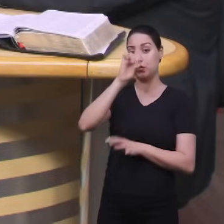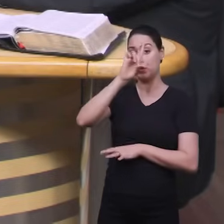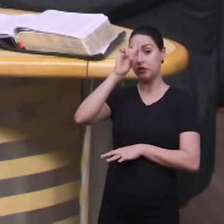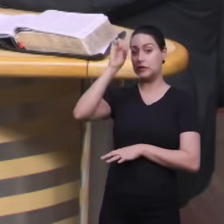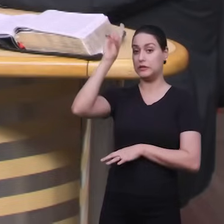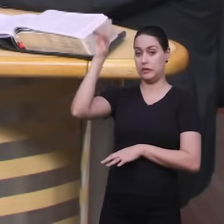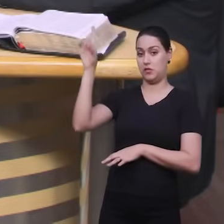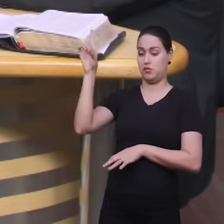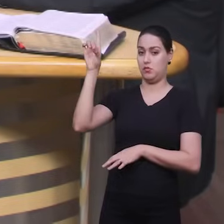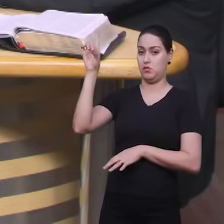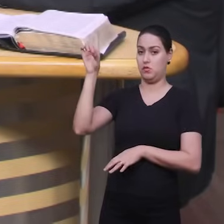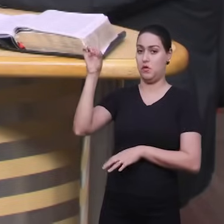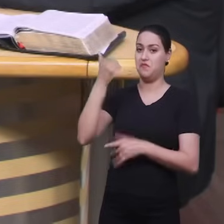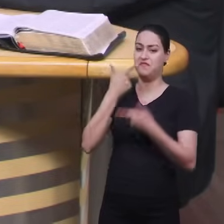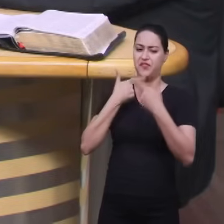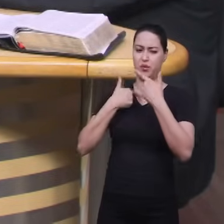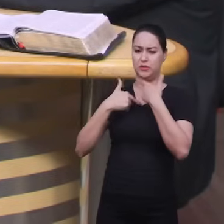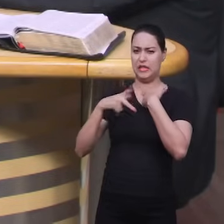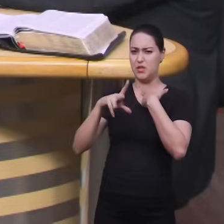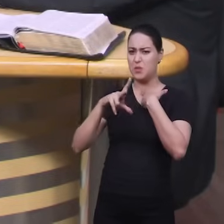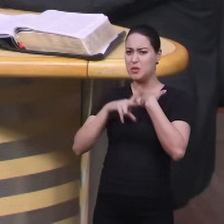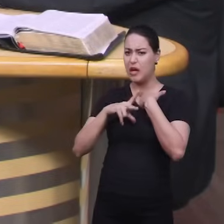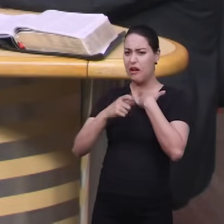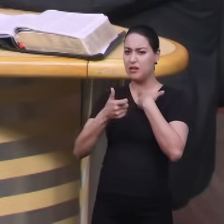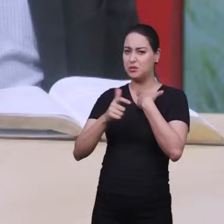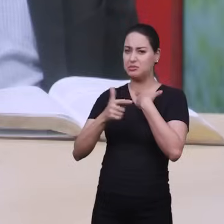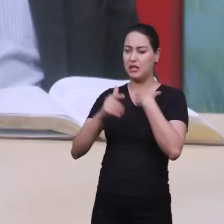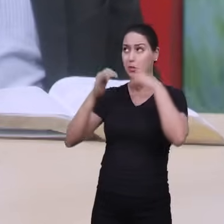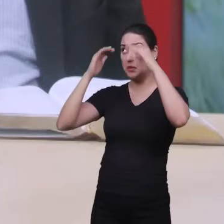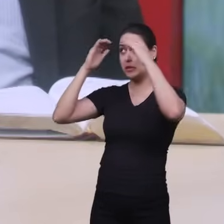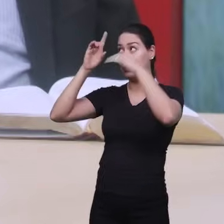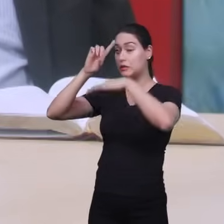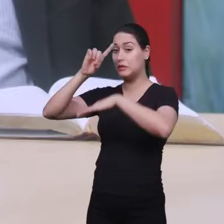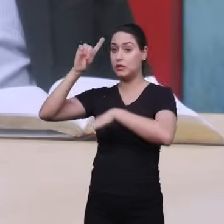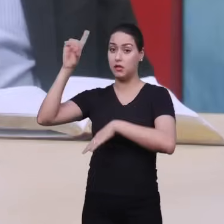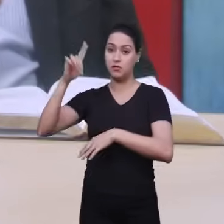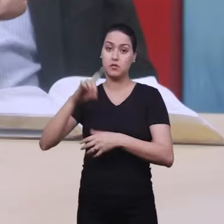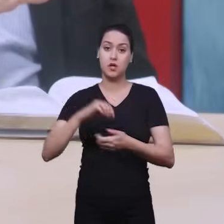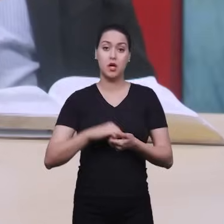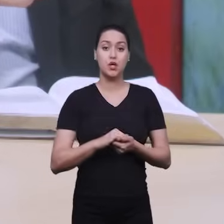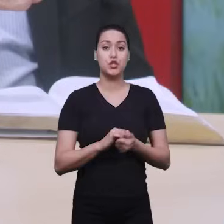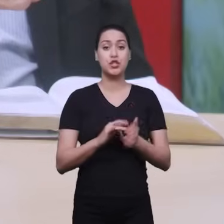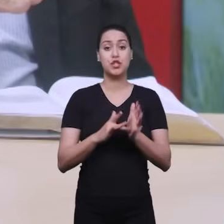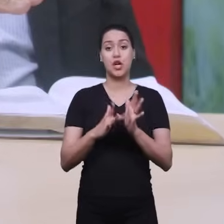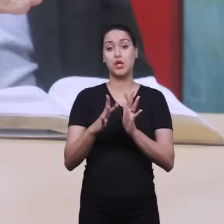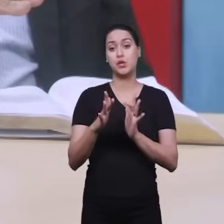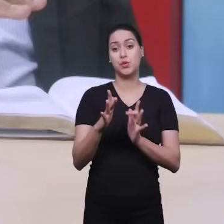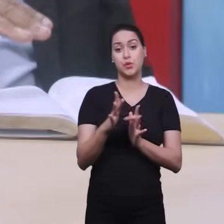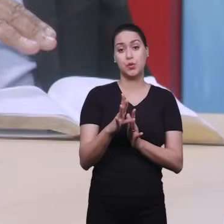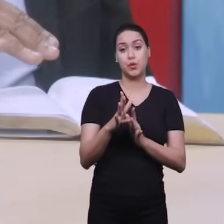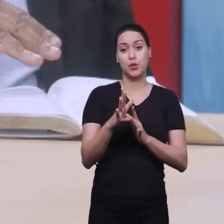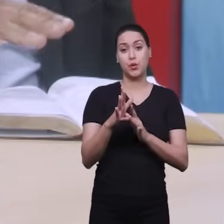exatamente eu não tenho como responder com esse amor é que o Senhor tem até que chegou um momento final Jesus